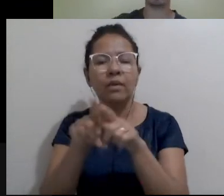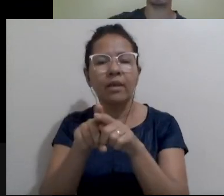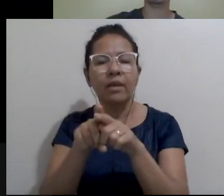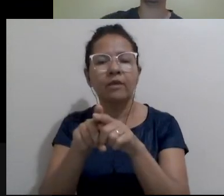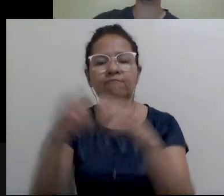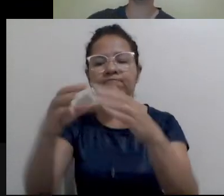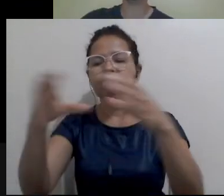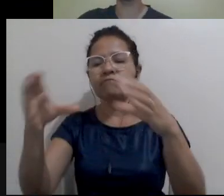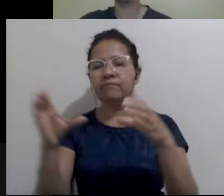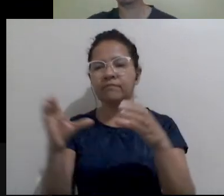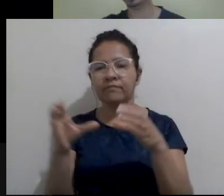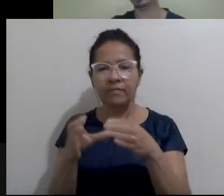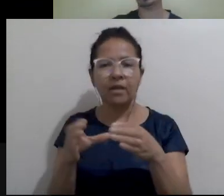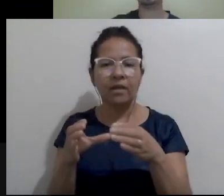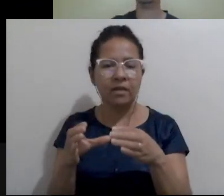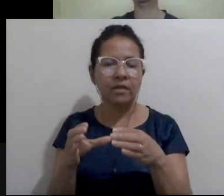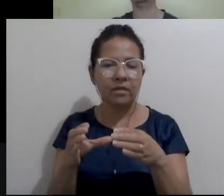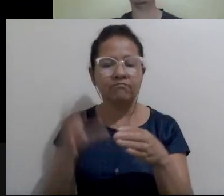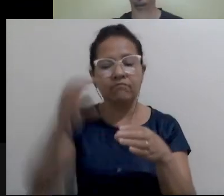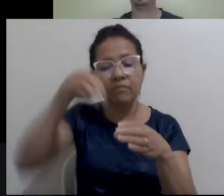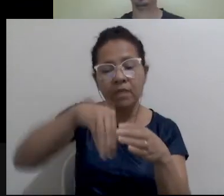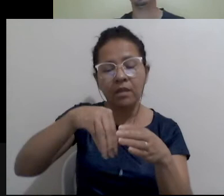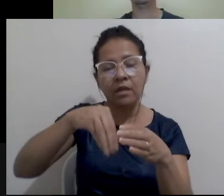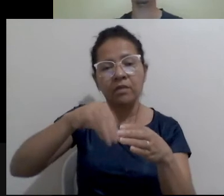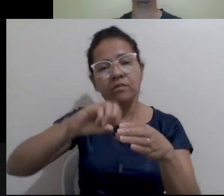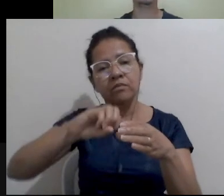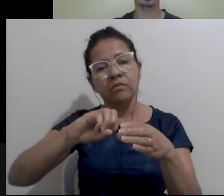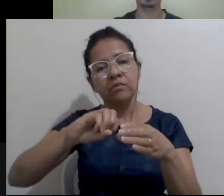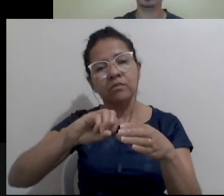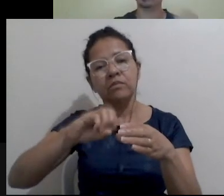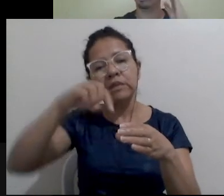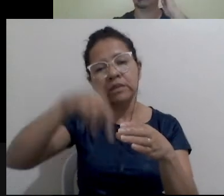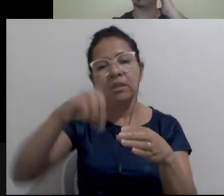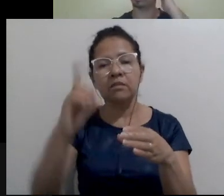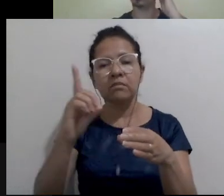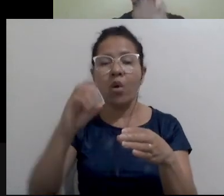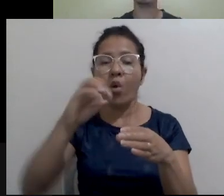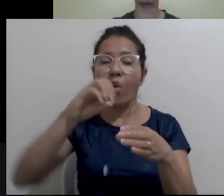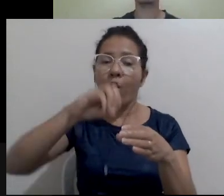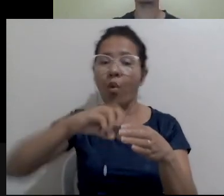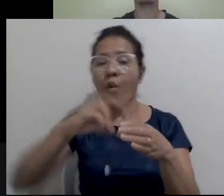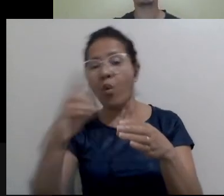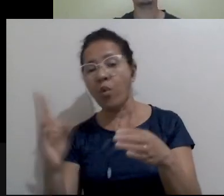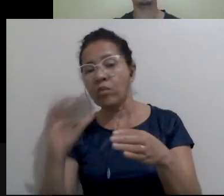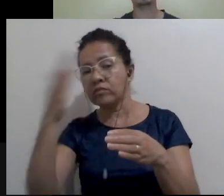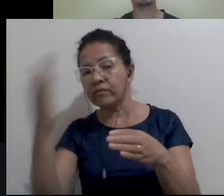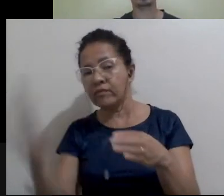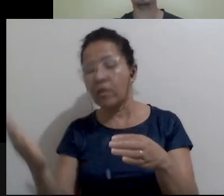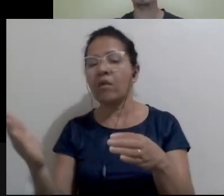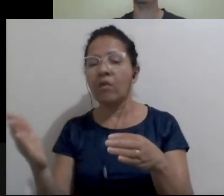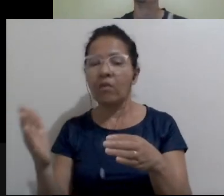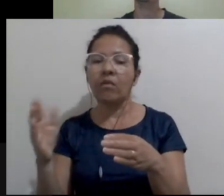classificação esférica, tá bom? Ou seja, se é de esfera interna dos orbitais D internos, ou se é de esfera externa dos orbitais D